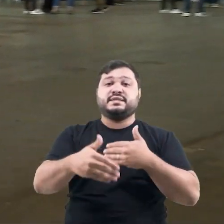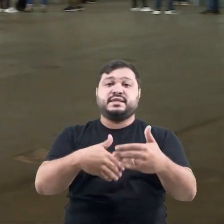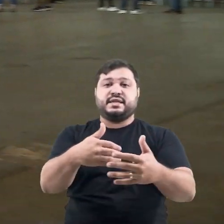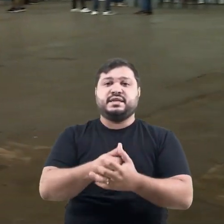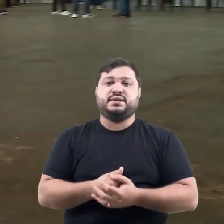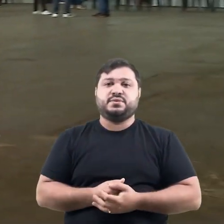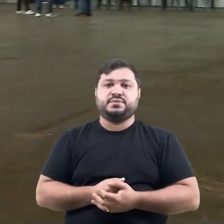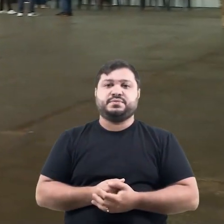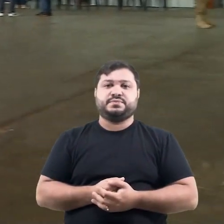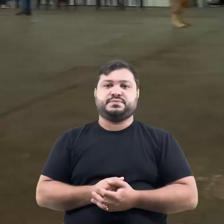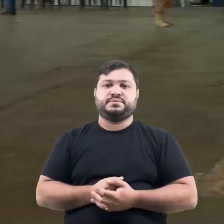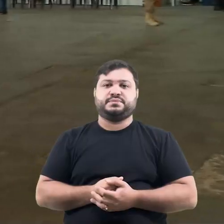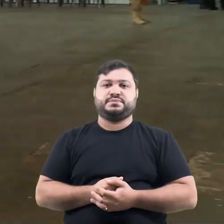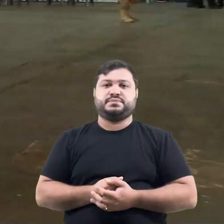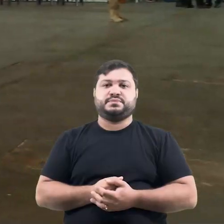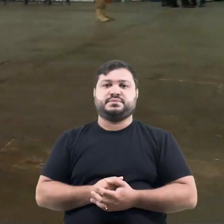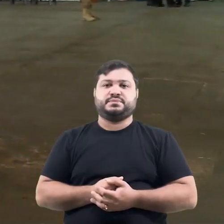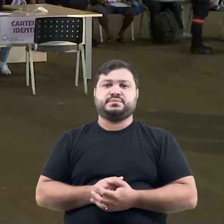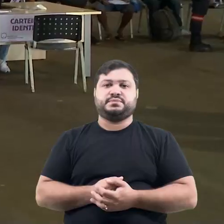caminho.